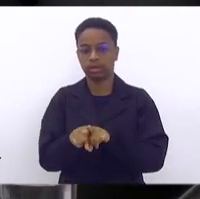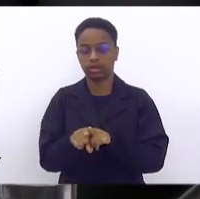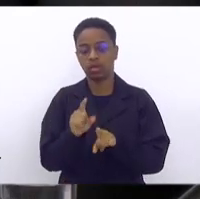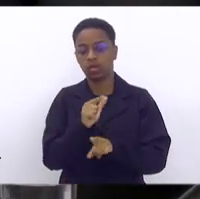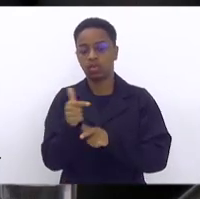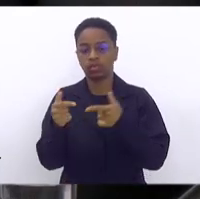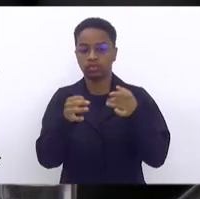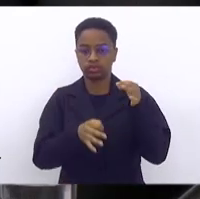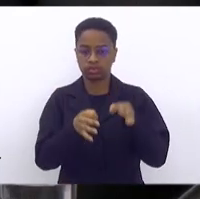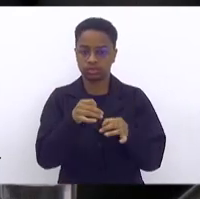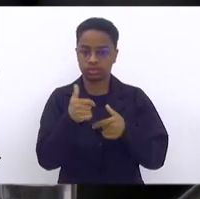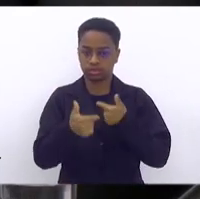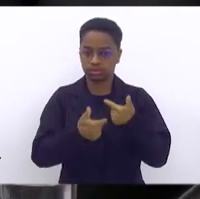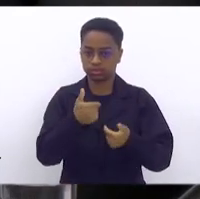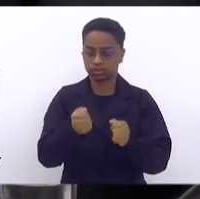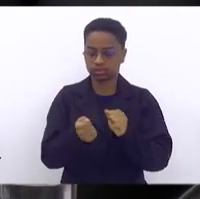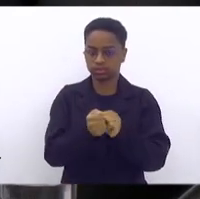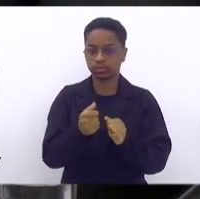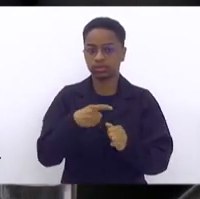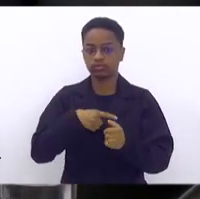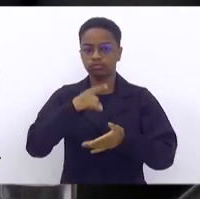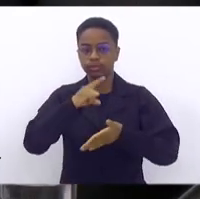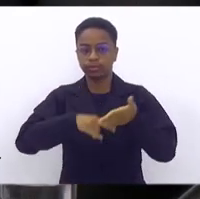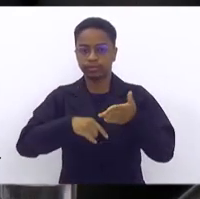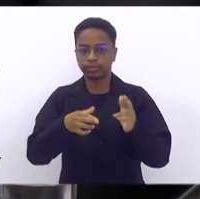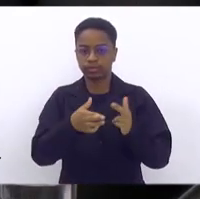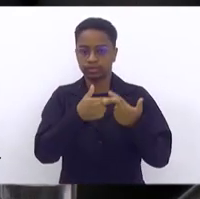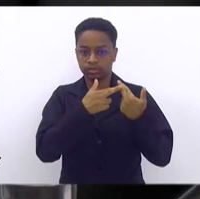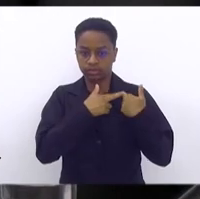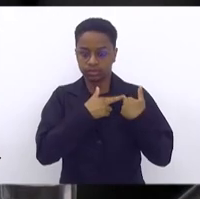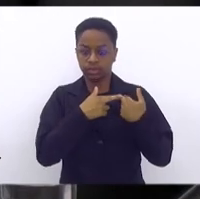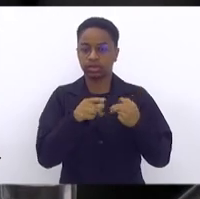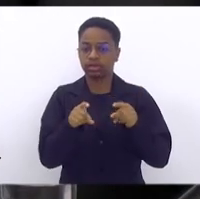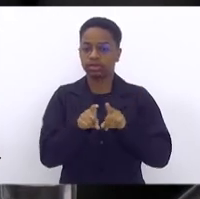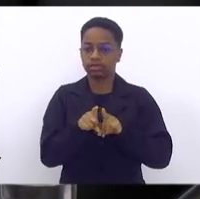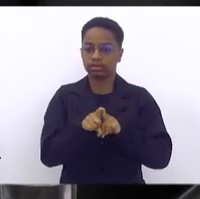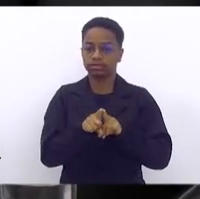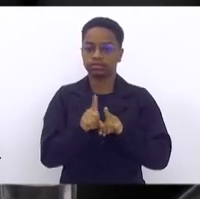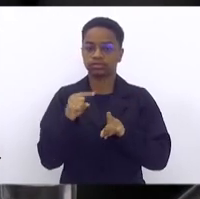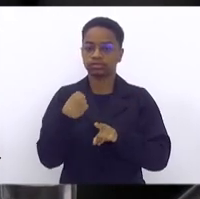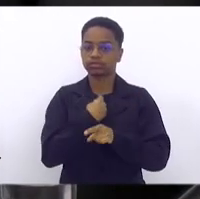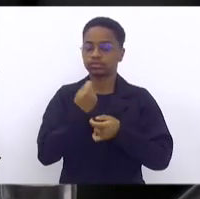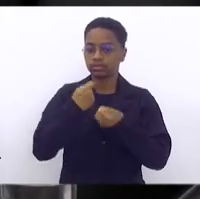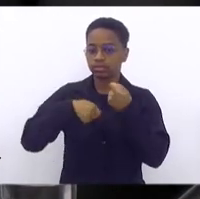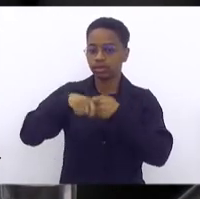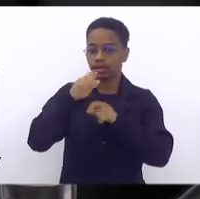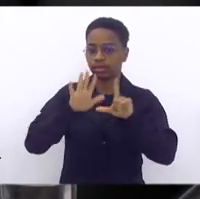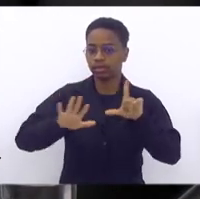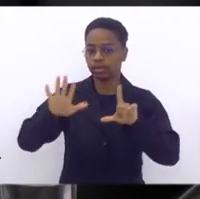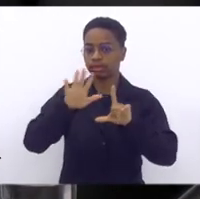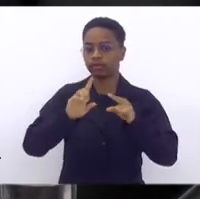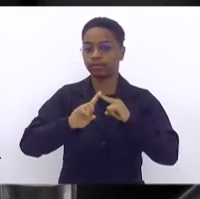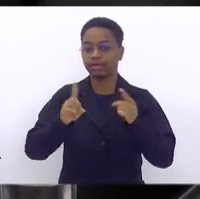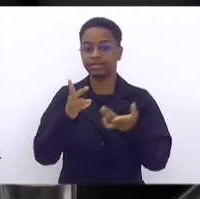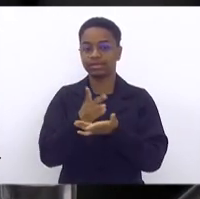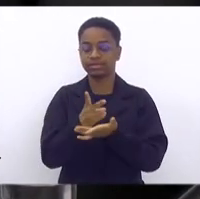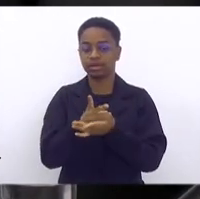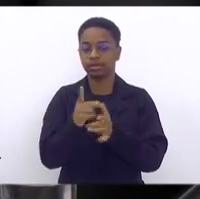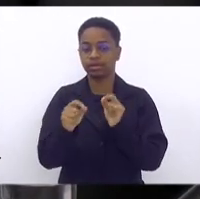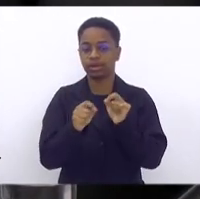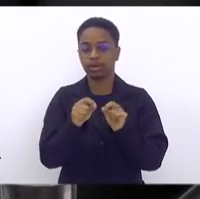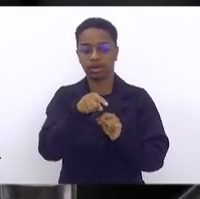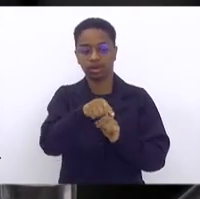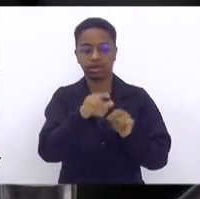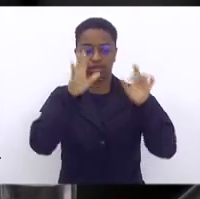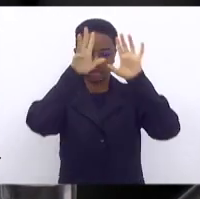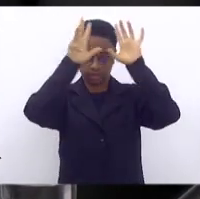nesse convênio. Então, tem todo um termo de responsabilidade, né, sobre tratamento de dados. A gente administra a plataforma, mas sempre com validação do próprio